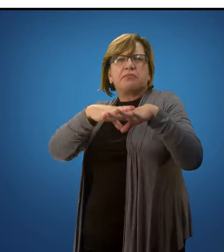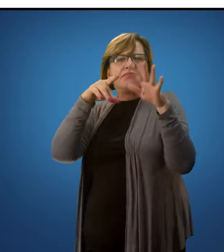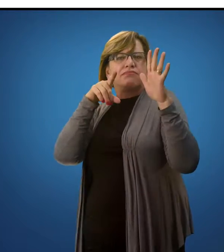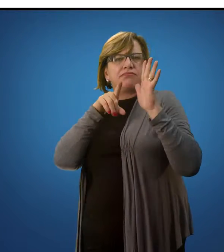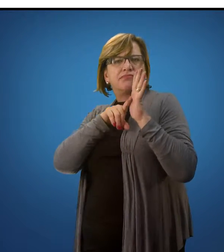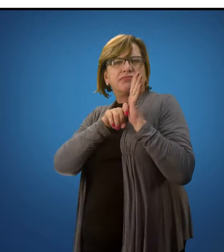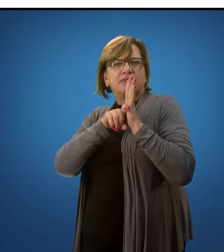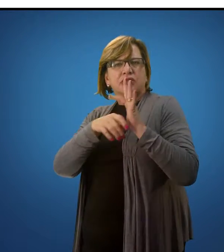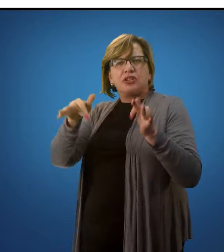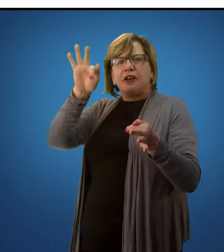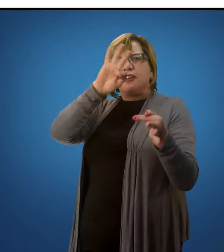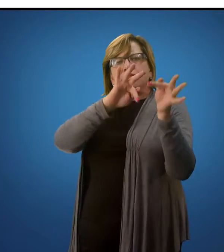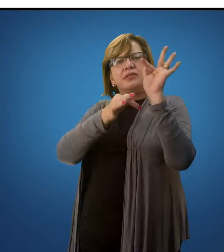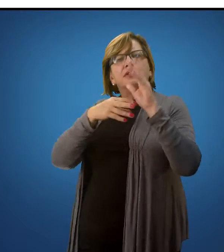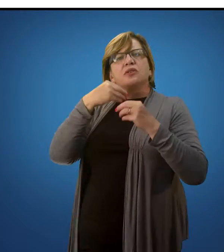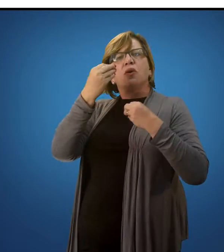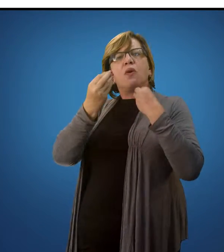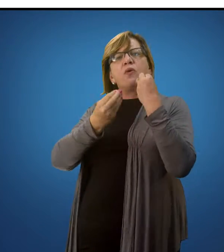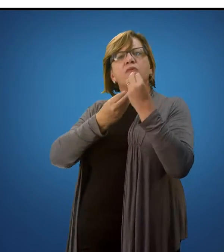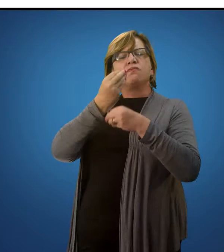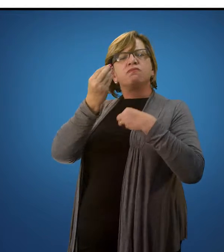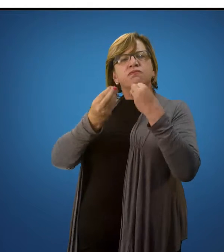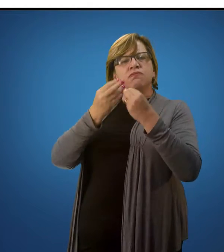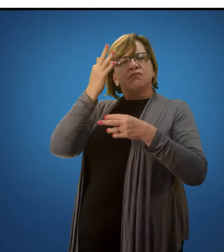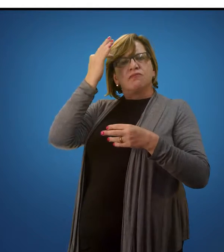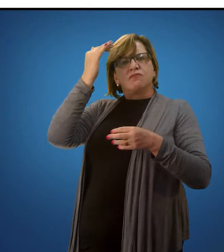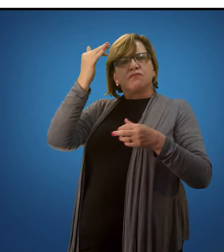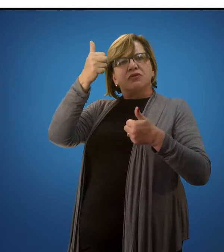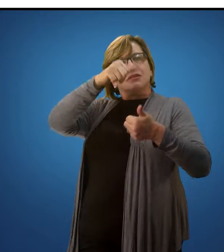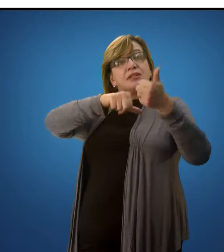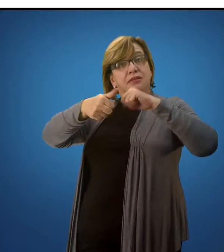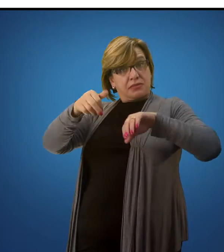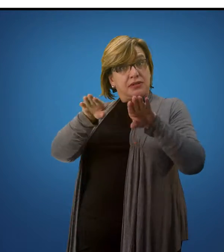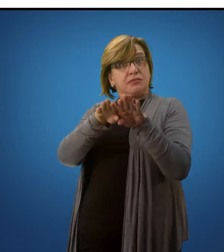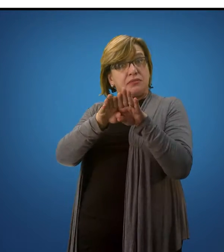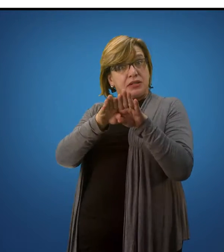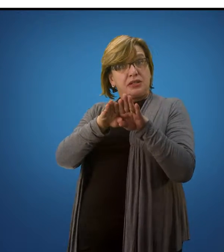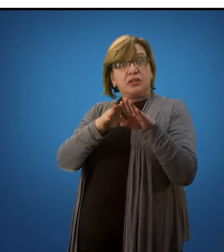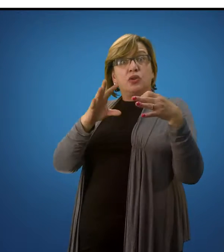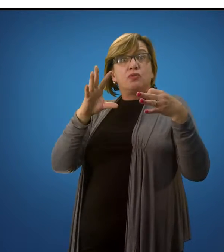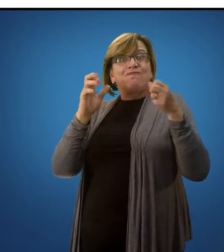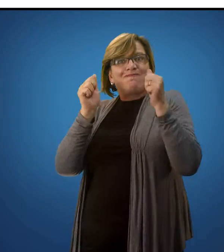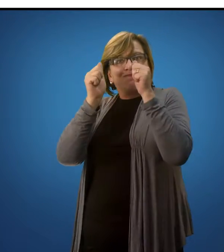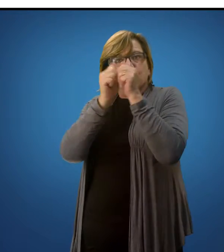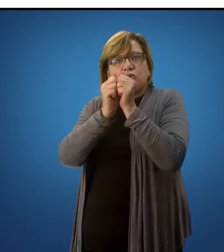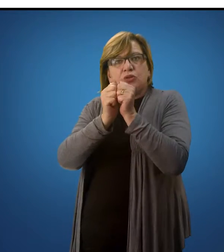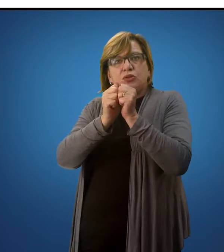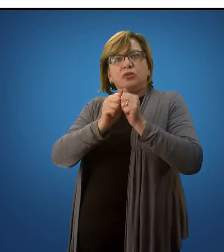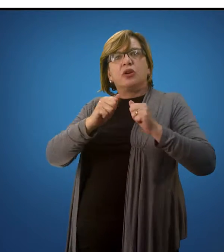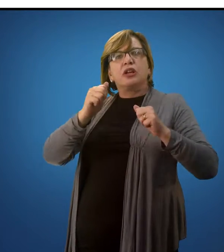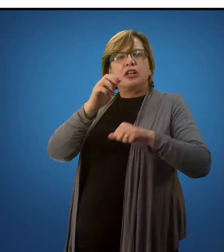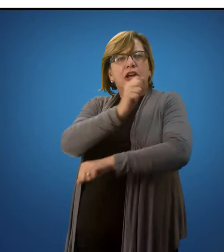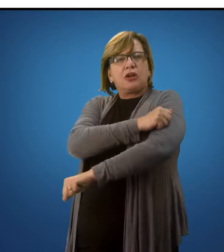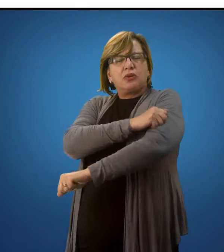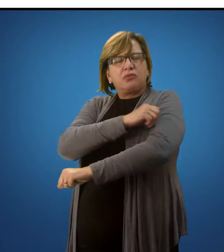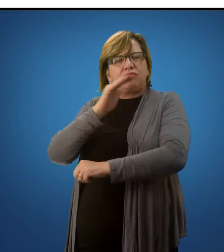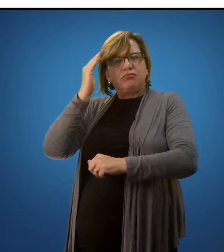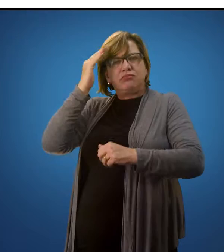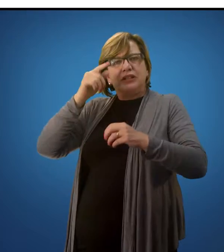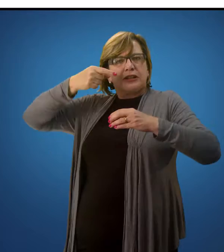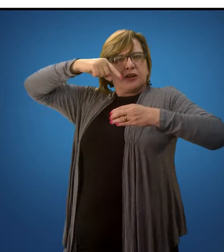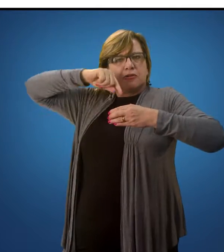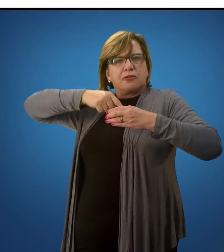física química para que o aluno entenda a complexidade da filosofia